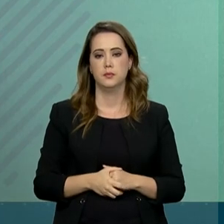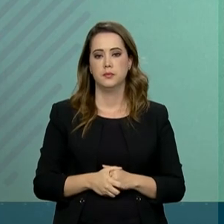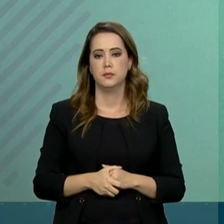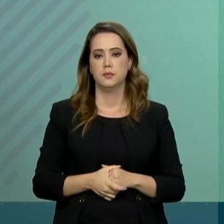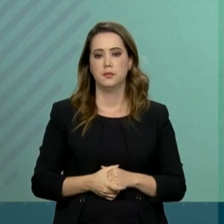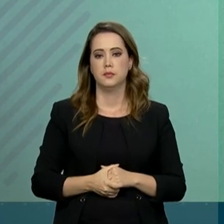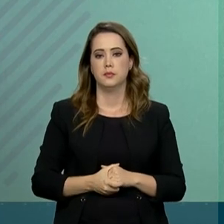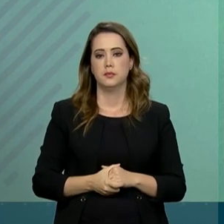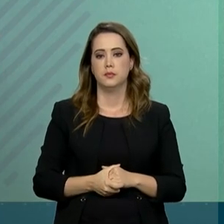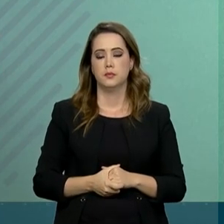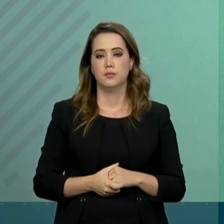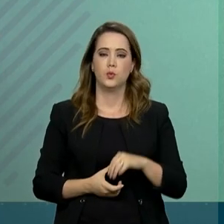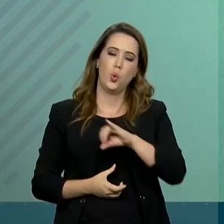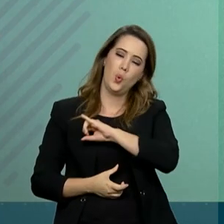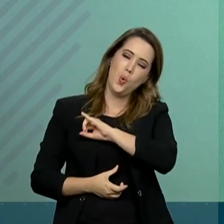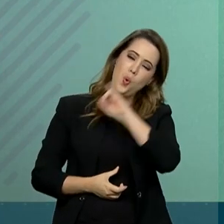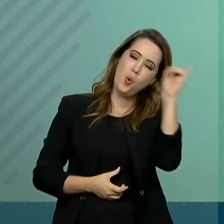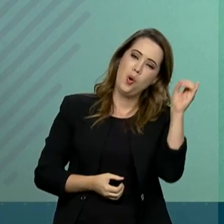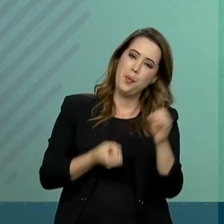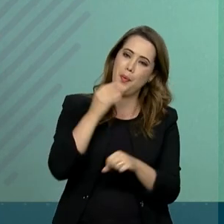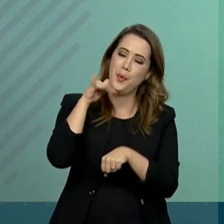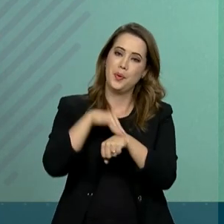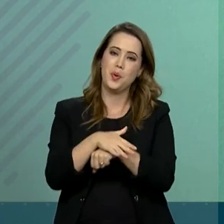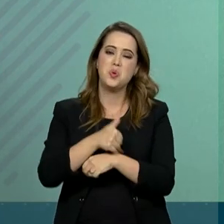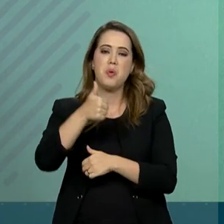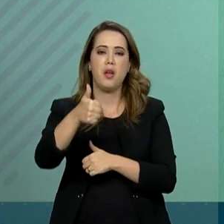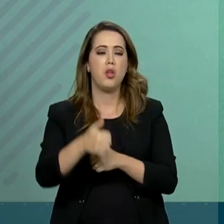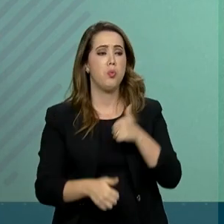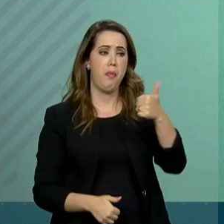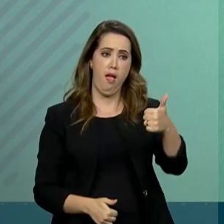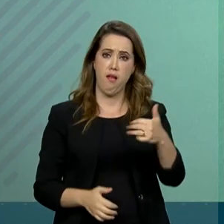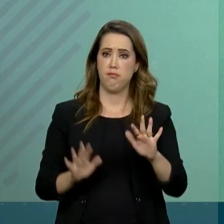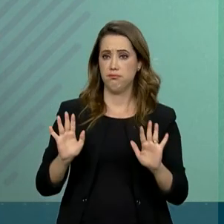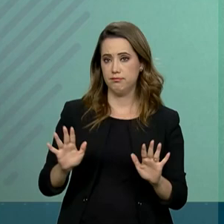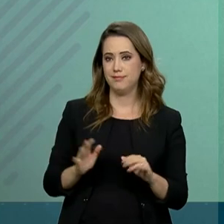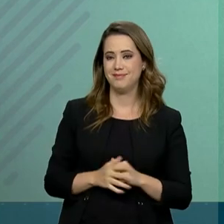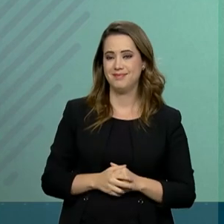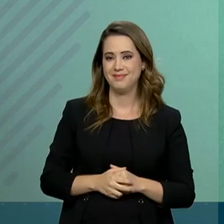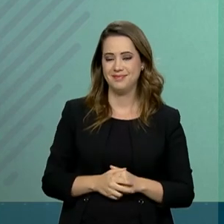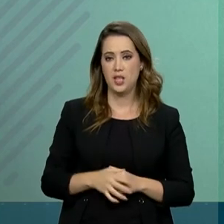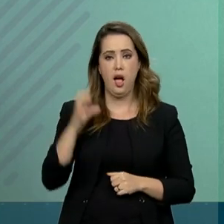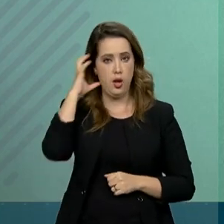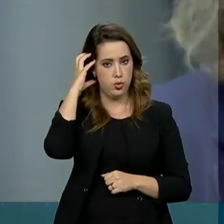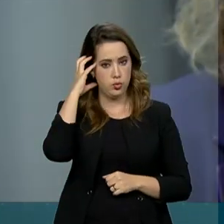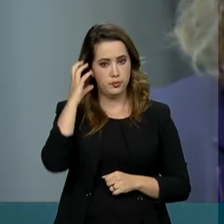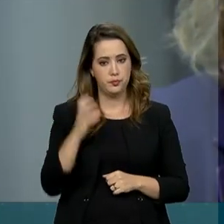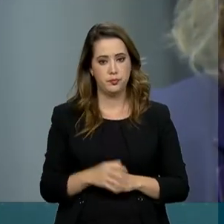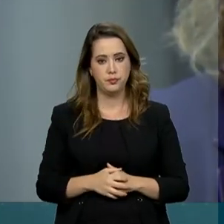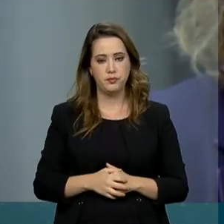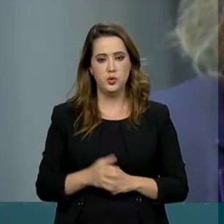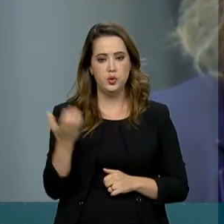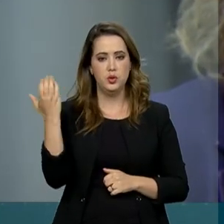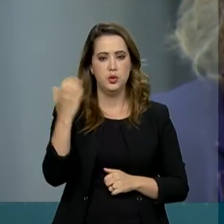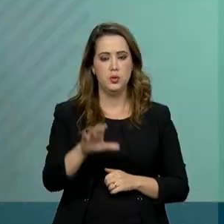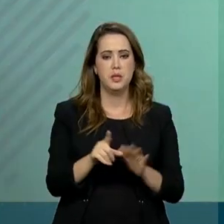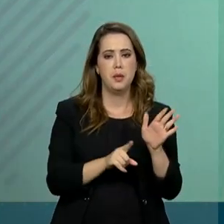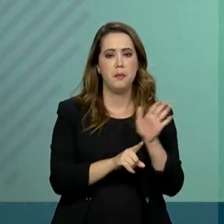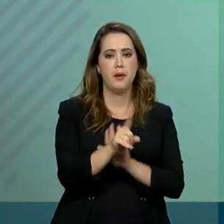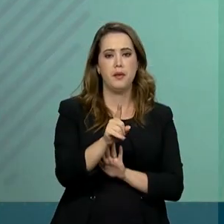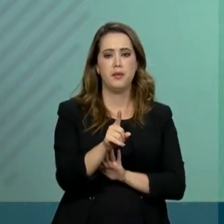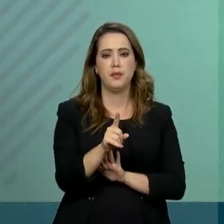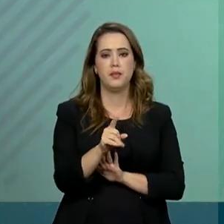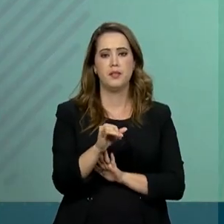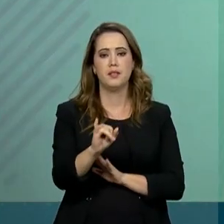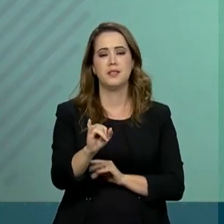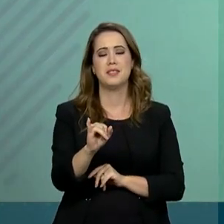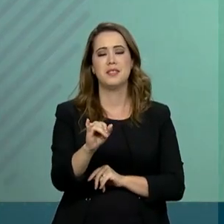o porta voz boa noite tudo bem todo o áudio da rádio é ronaldo é eu queria perguntar não senão o pessoal lá em recife vai